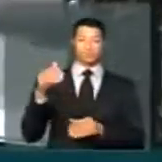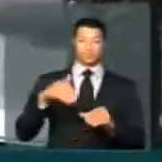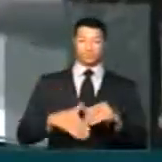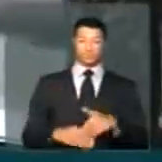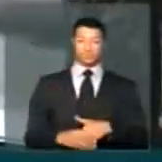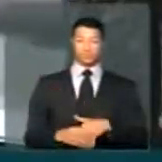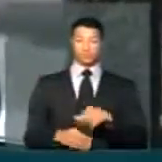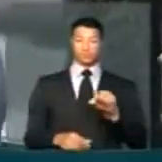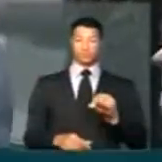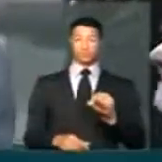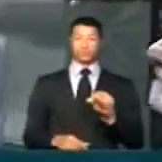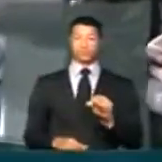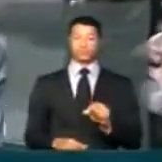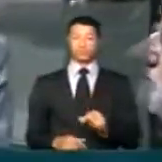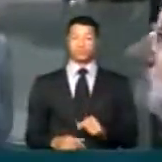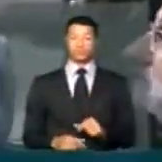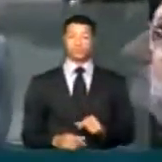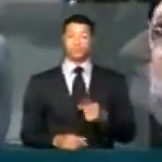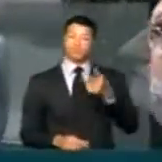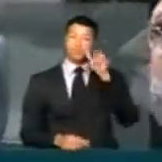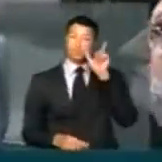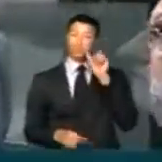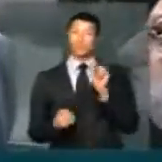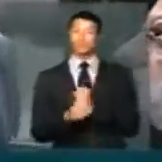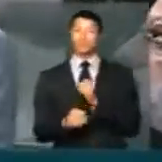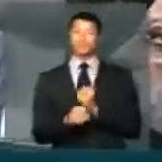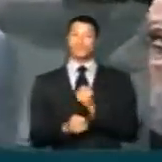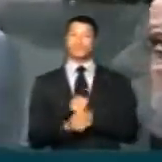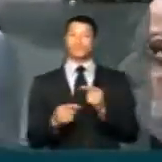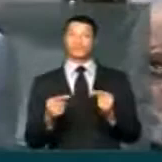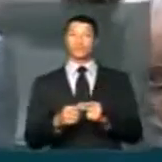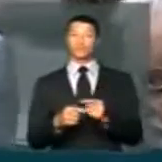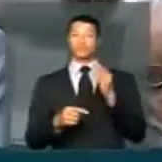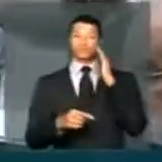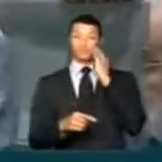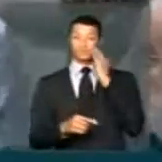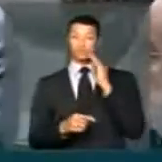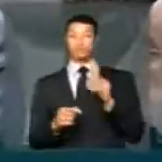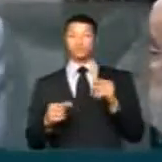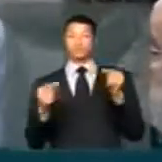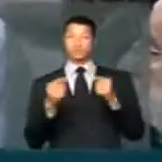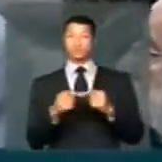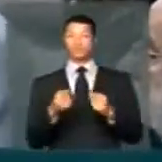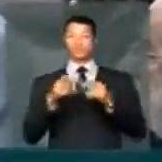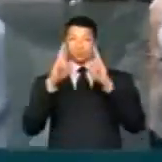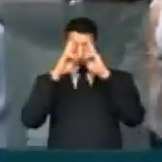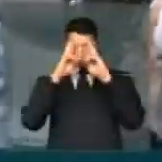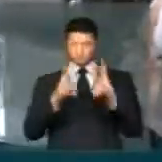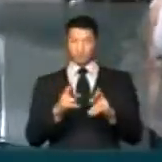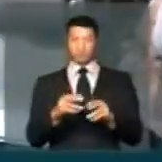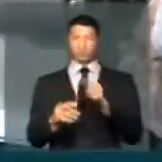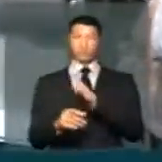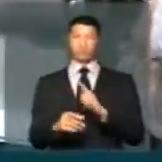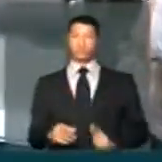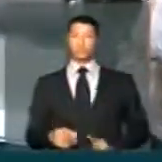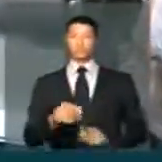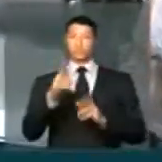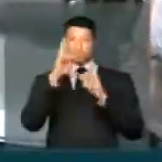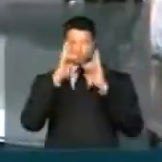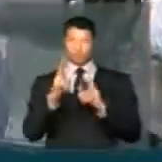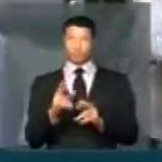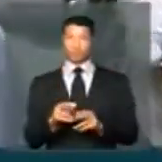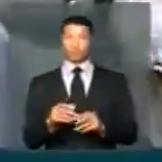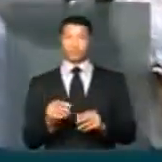votar uma PEC que ontem foi construído um acordo e um entendimento. Então o acordo tem que ser respeitado. O governo não respeita o